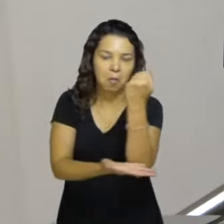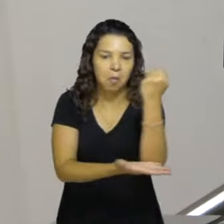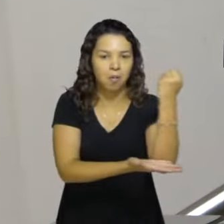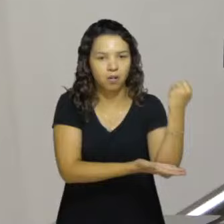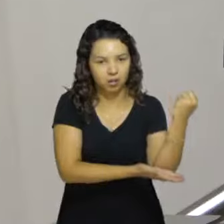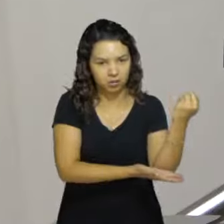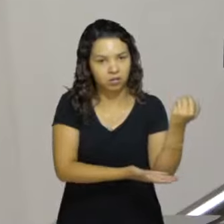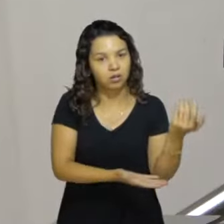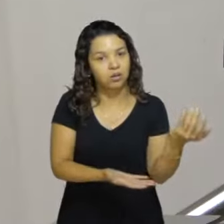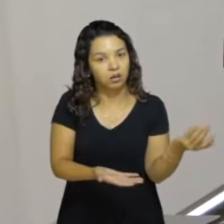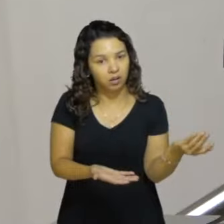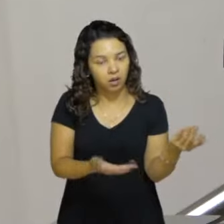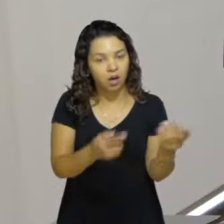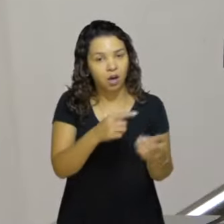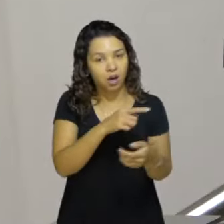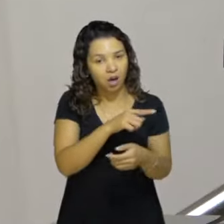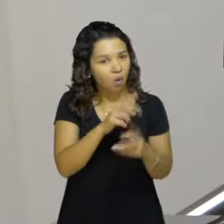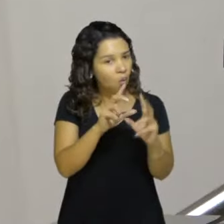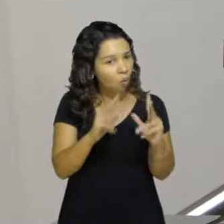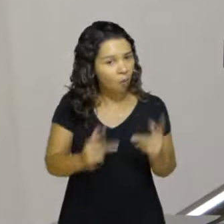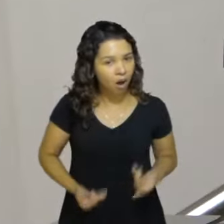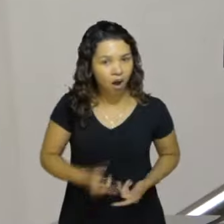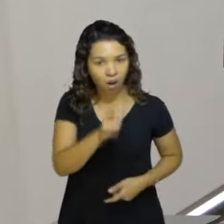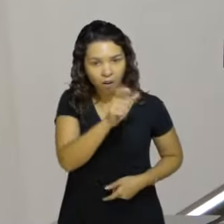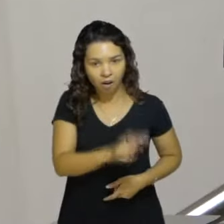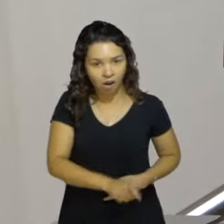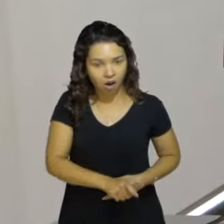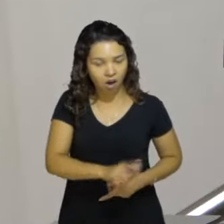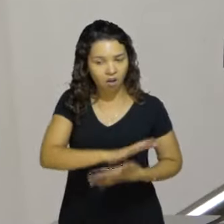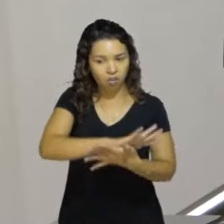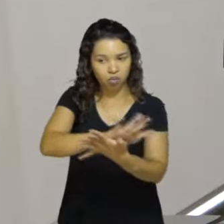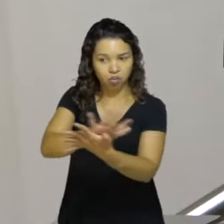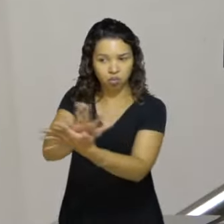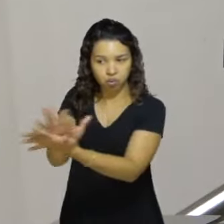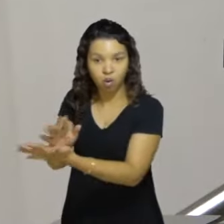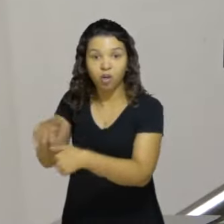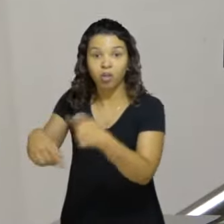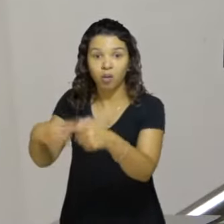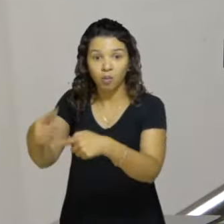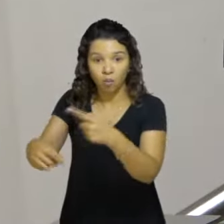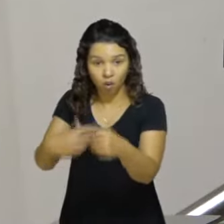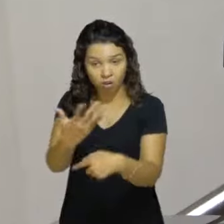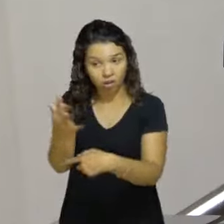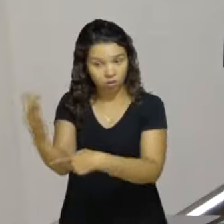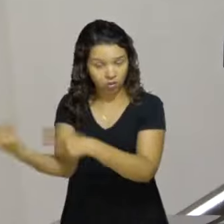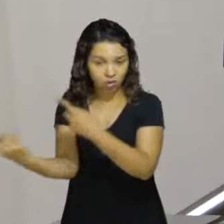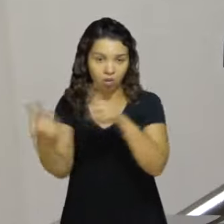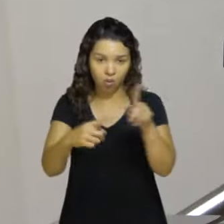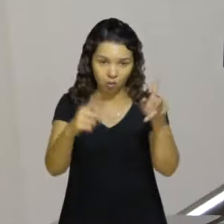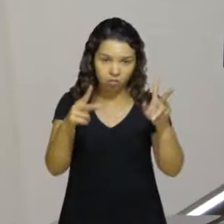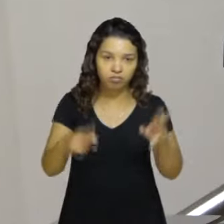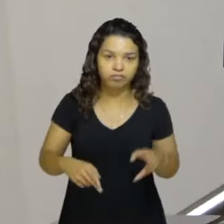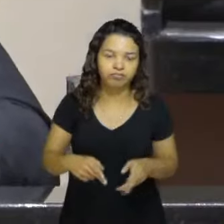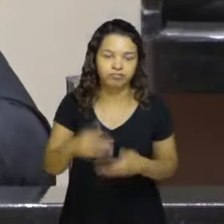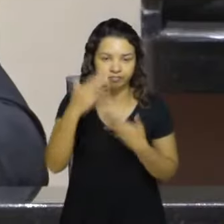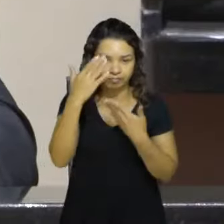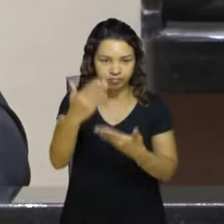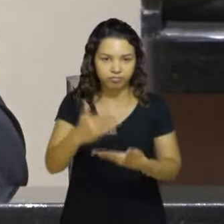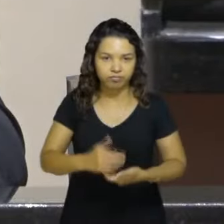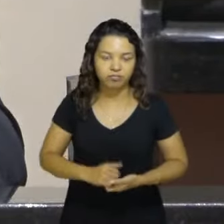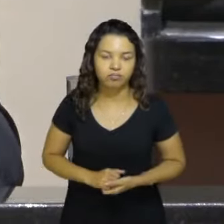coisa que o ser humano ele vai destruindo e aí o efeito rebote da natureza é real e muito rápido. Obrigado, presidente.